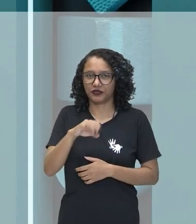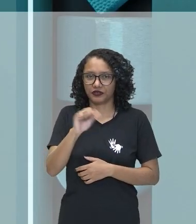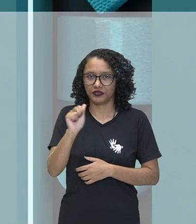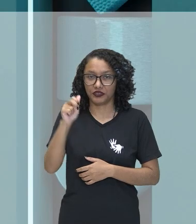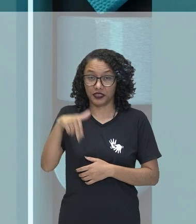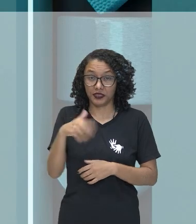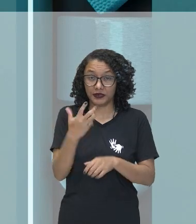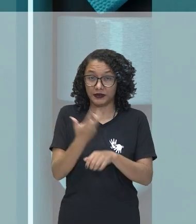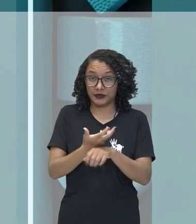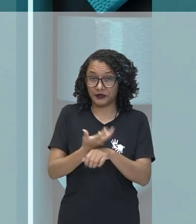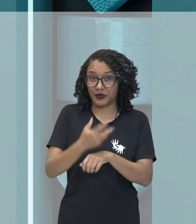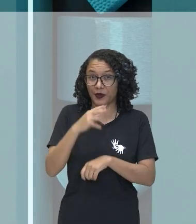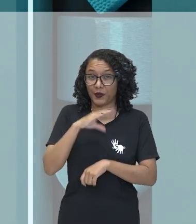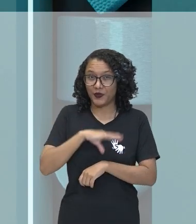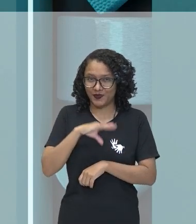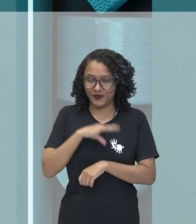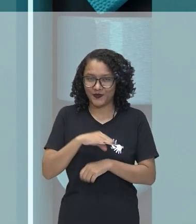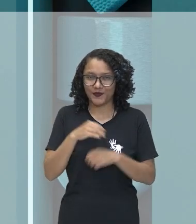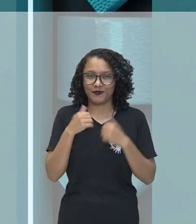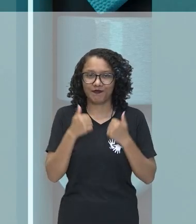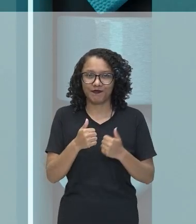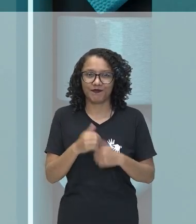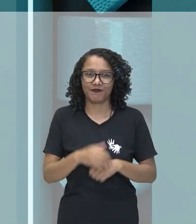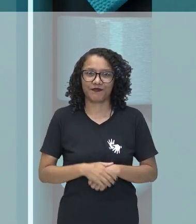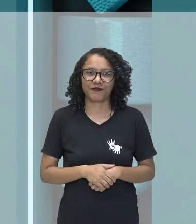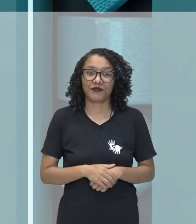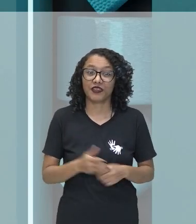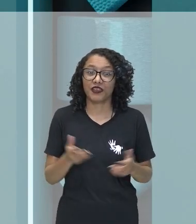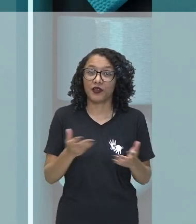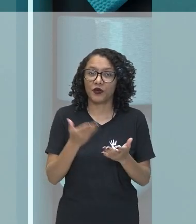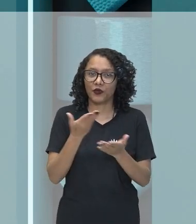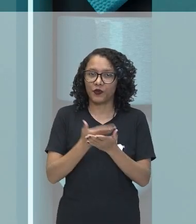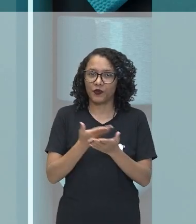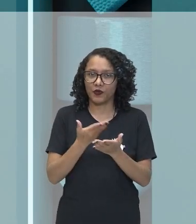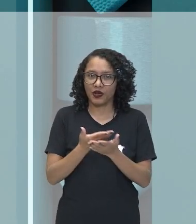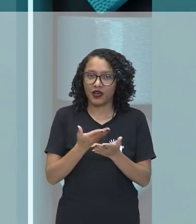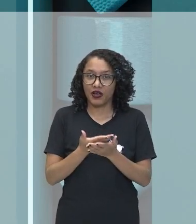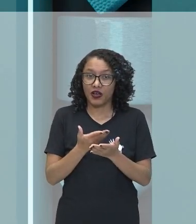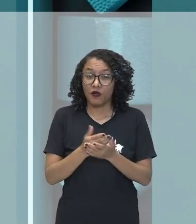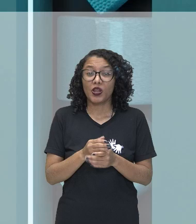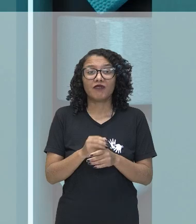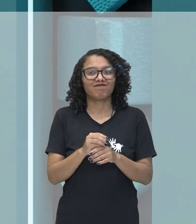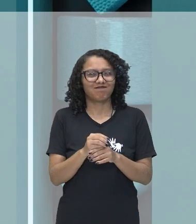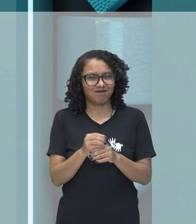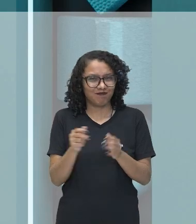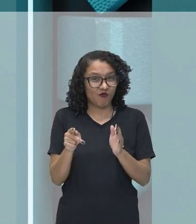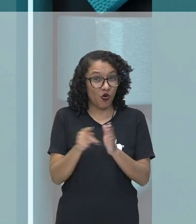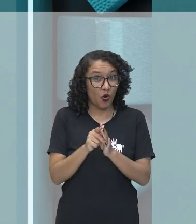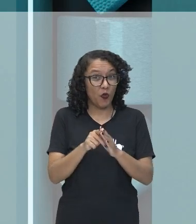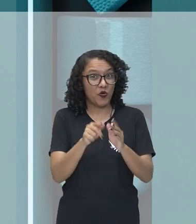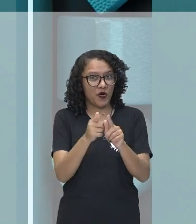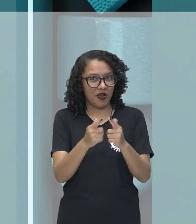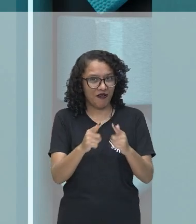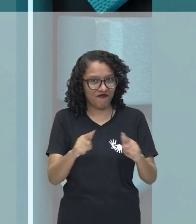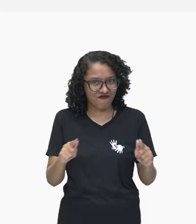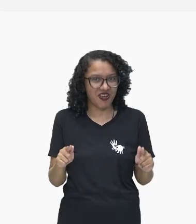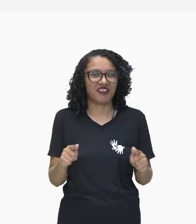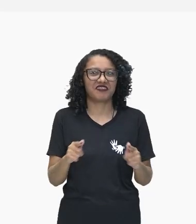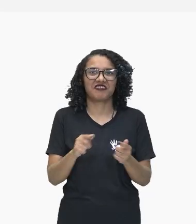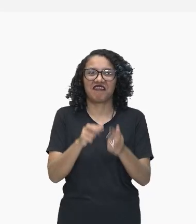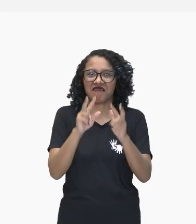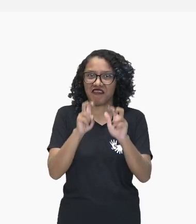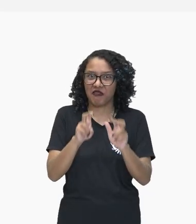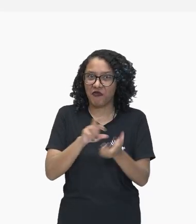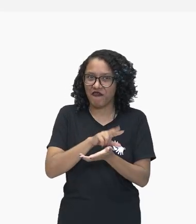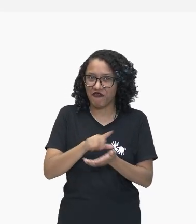de Língua Portuguesa, e hoje nós temos uma aula recheada de gramática, bastante coisa para a gente ver. Então, vamos dar